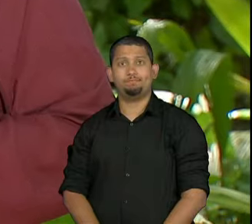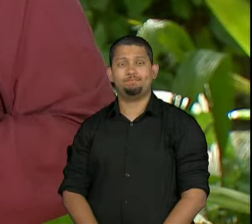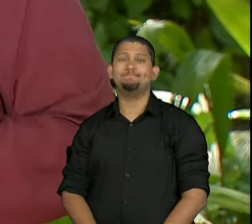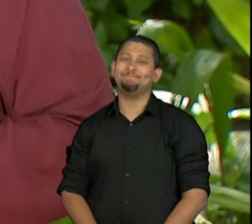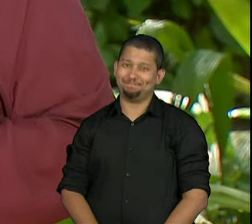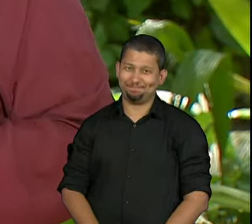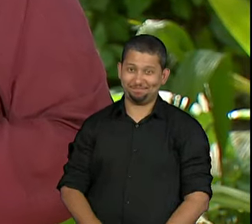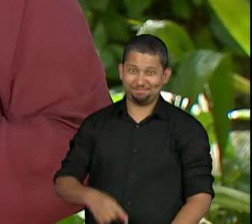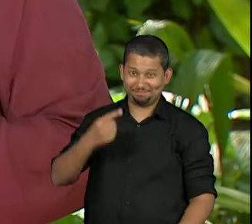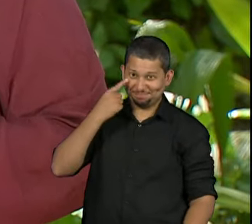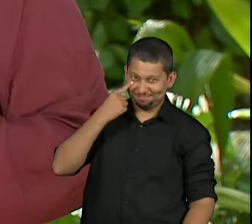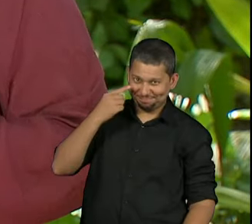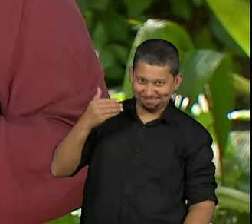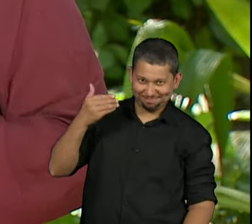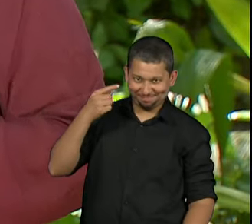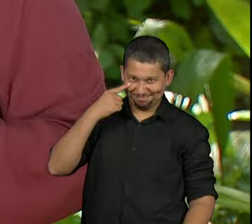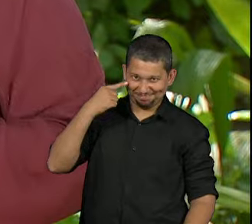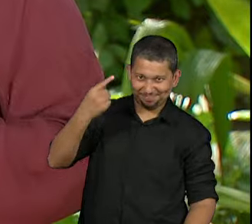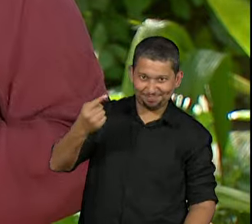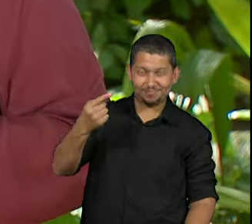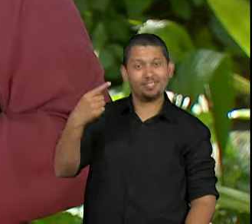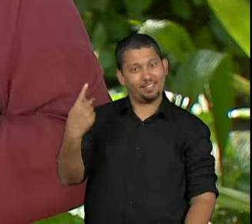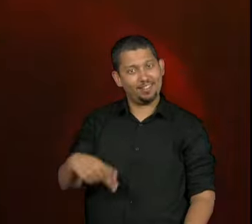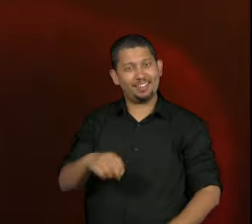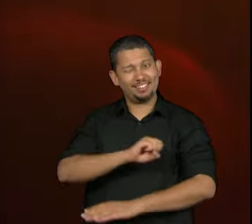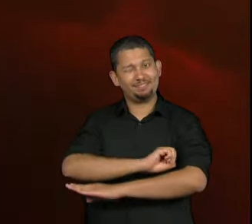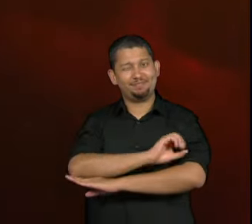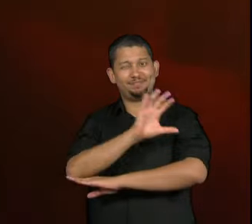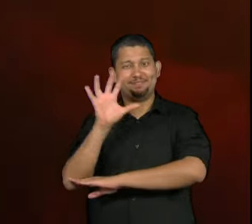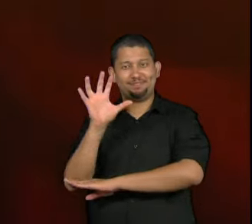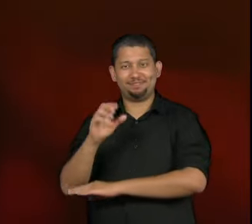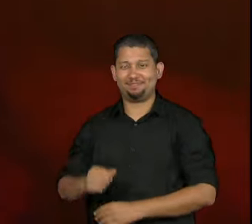E você vai ver logo mais aqui no Repórter Eco.